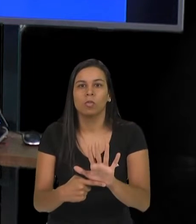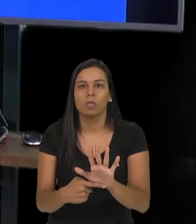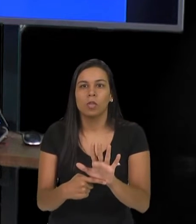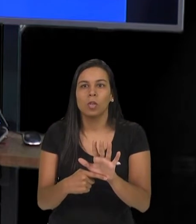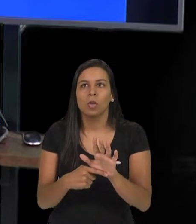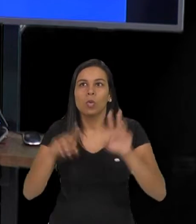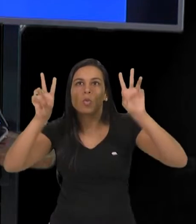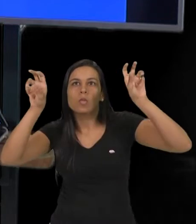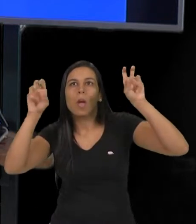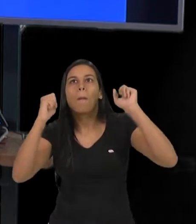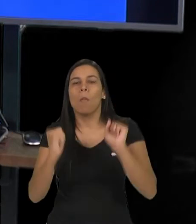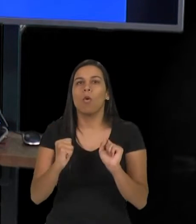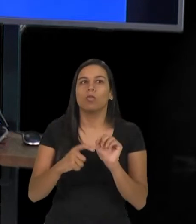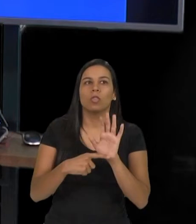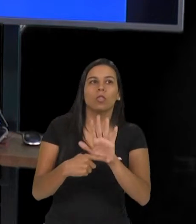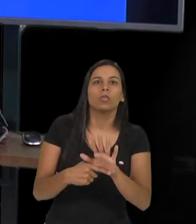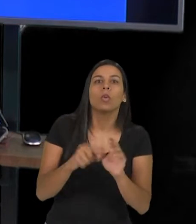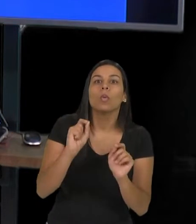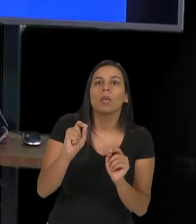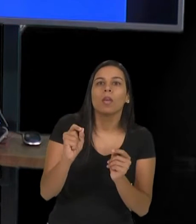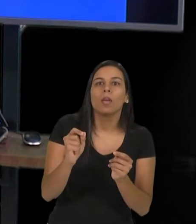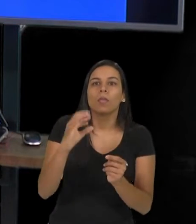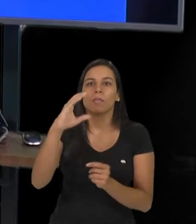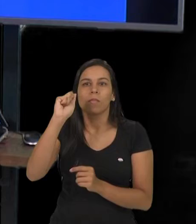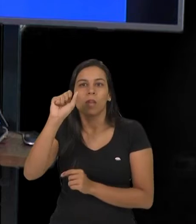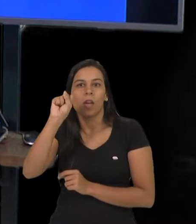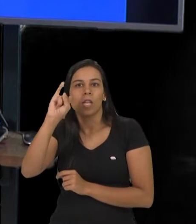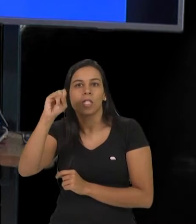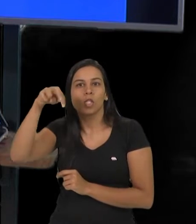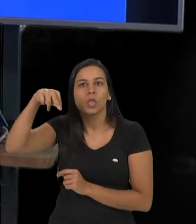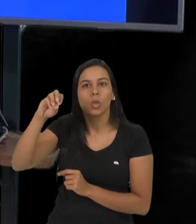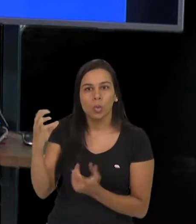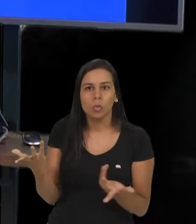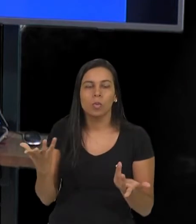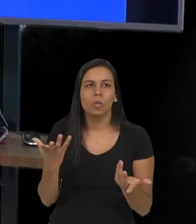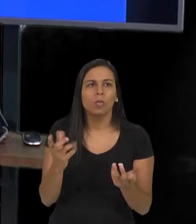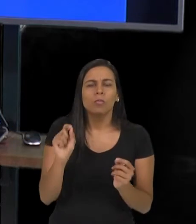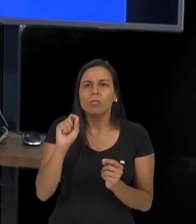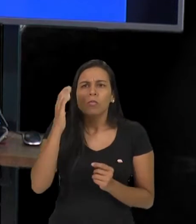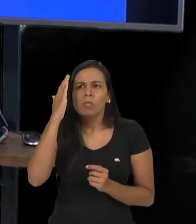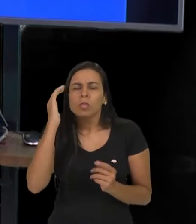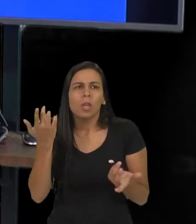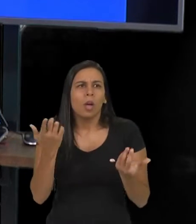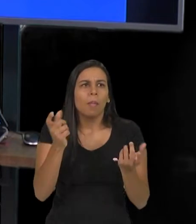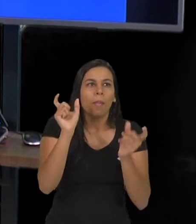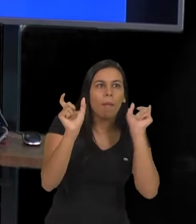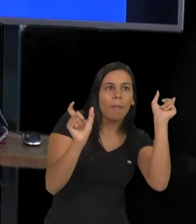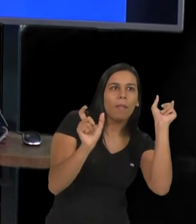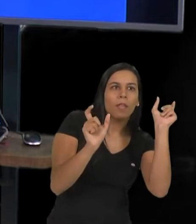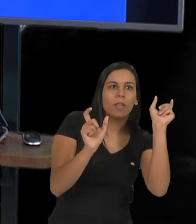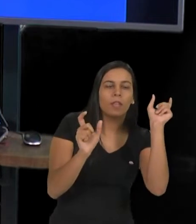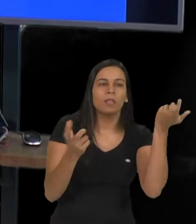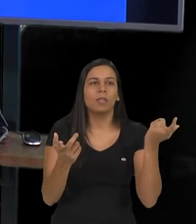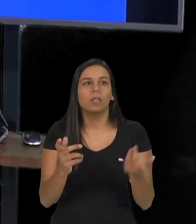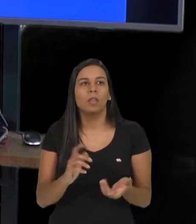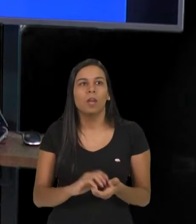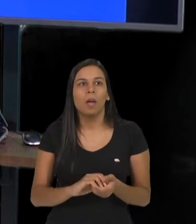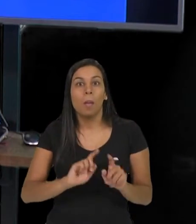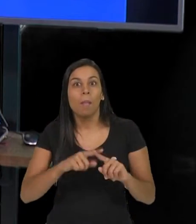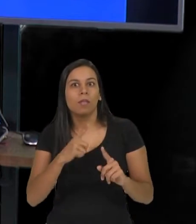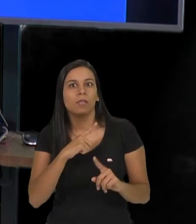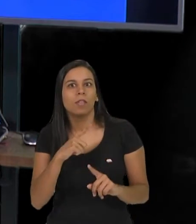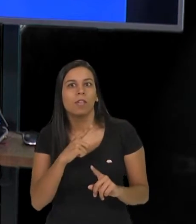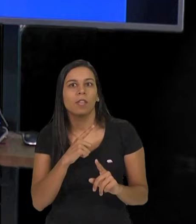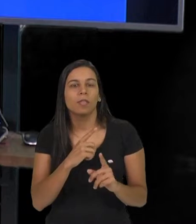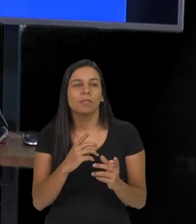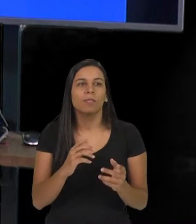sugere, né? Que é um cassino, é alguma coisa sobre um cassino. Eu não sei o que é Aalborg, nem sei nem se pronuncia assim, mas tem um cassino na história, né?